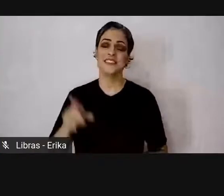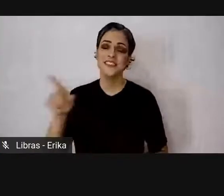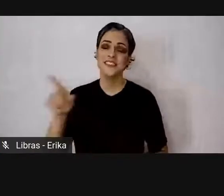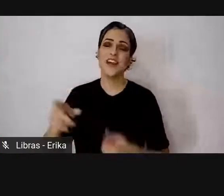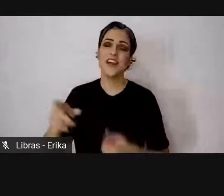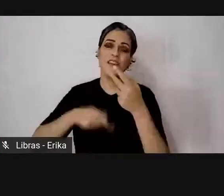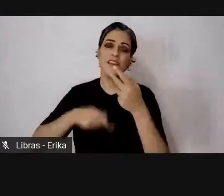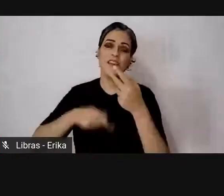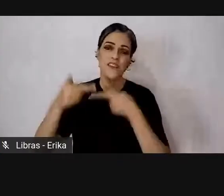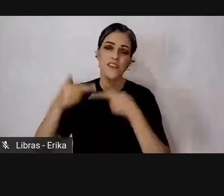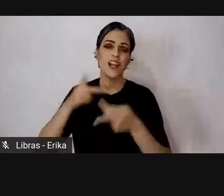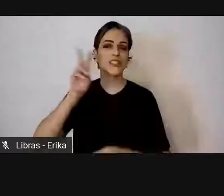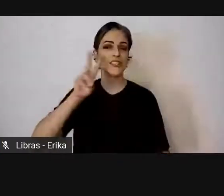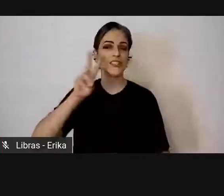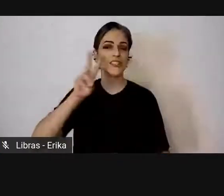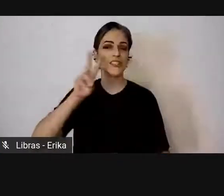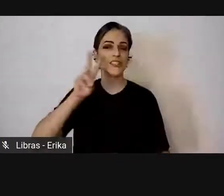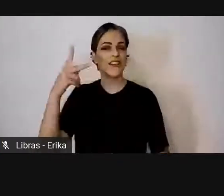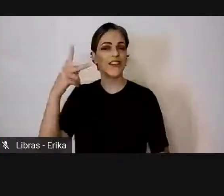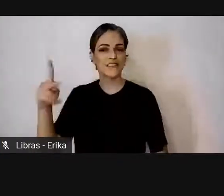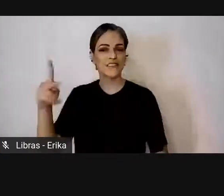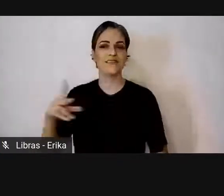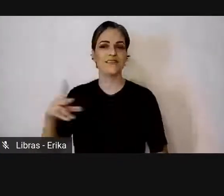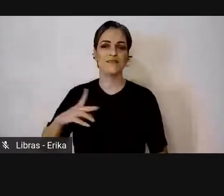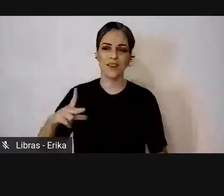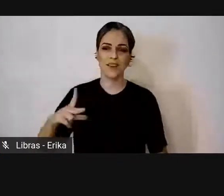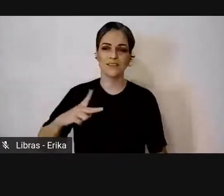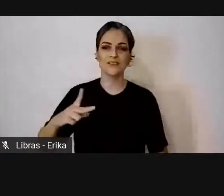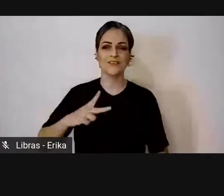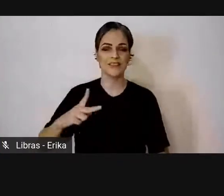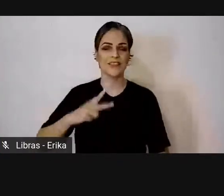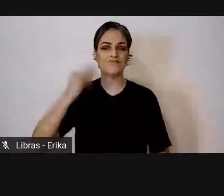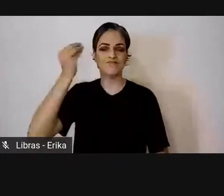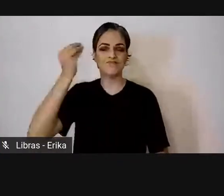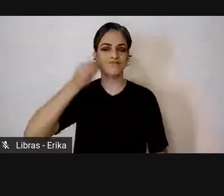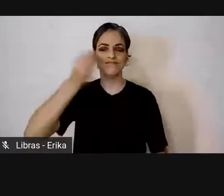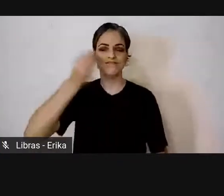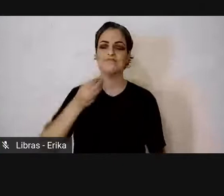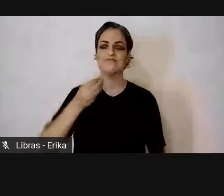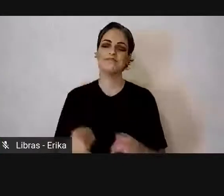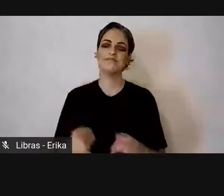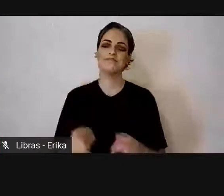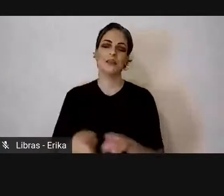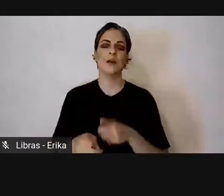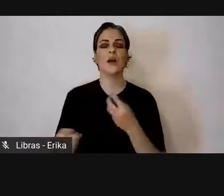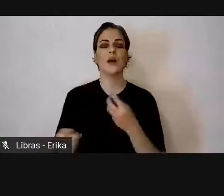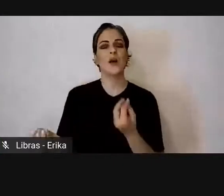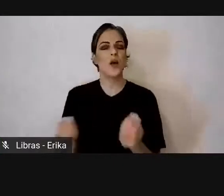de como esse trajeto, essa trajetória no curso de mestrado